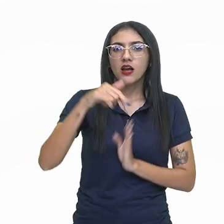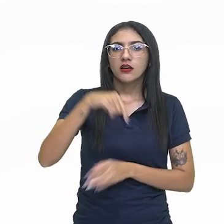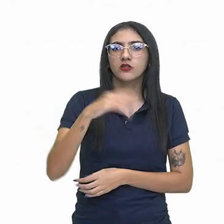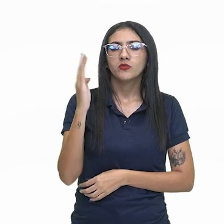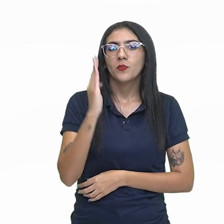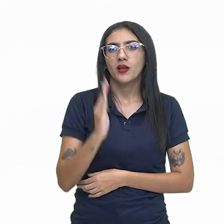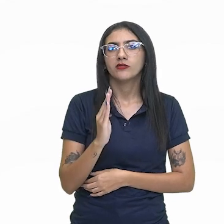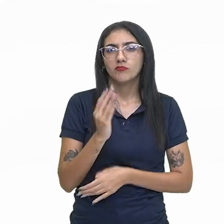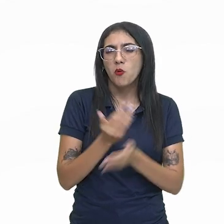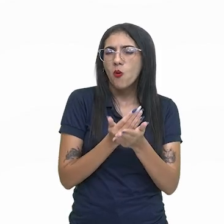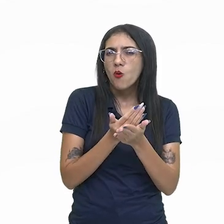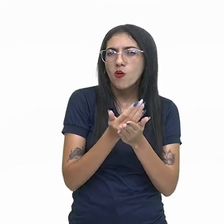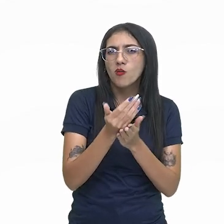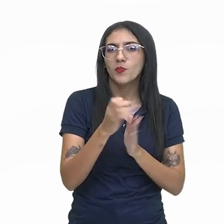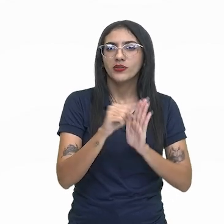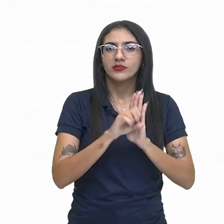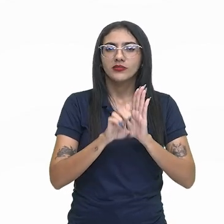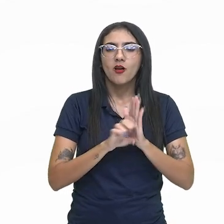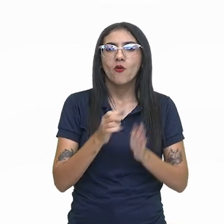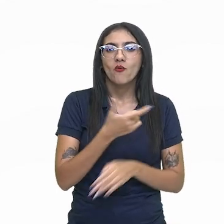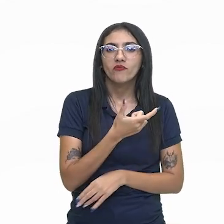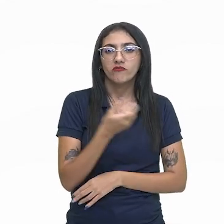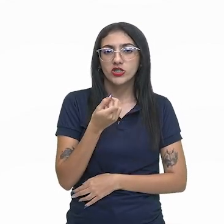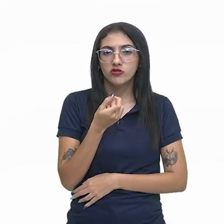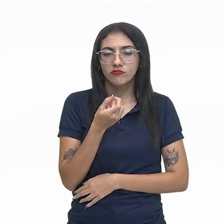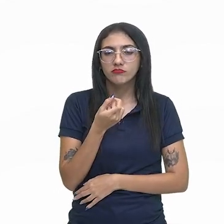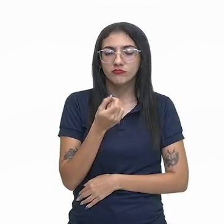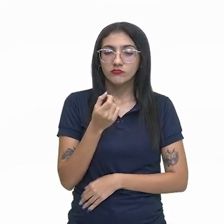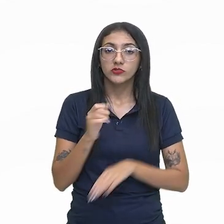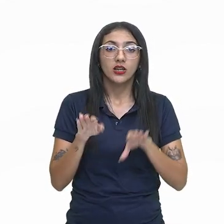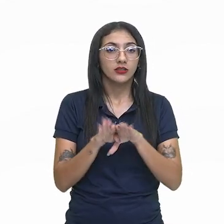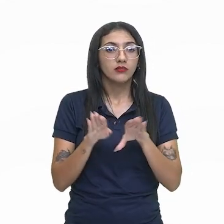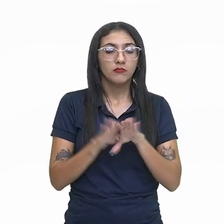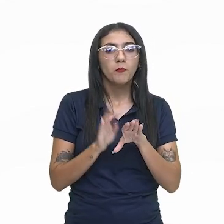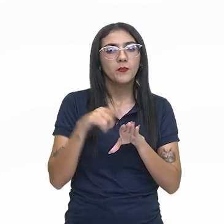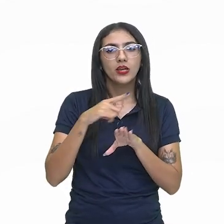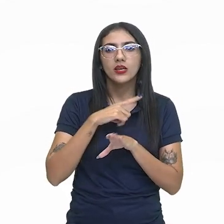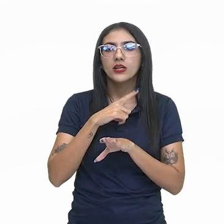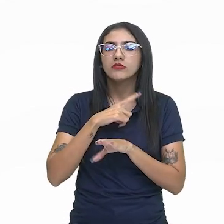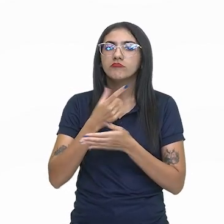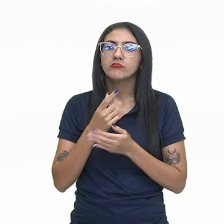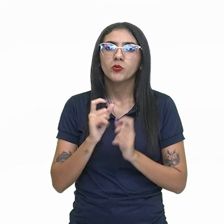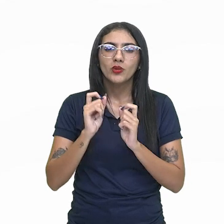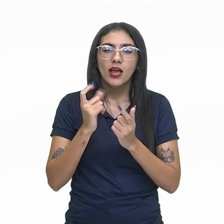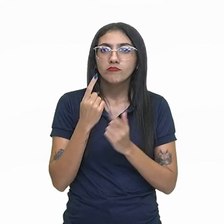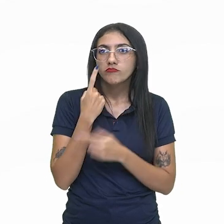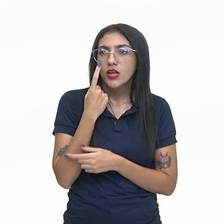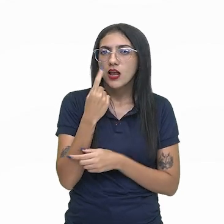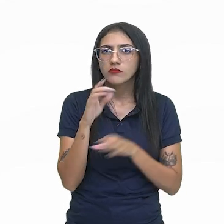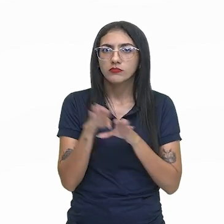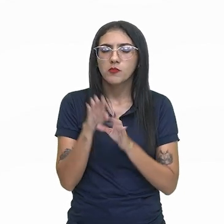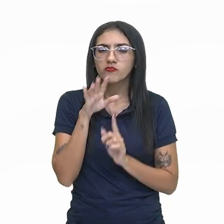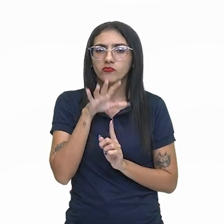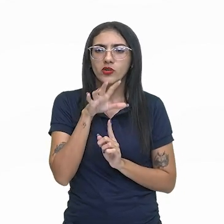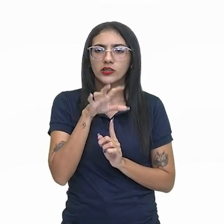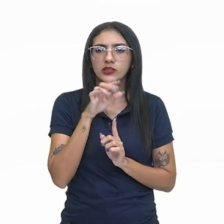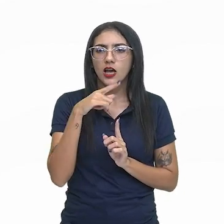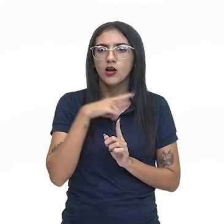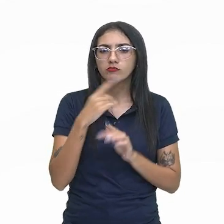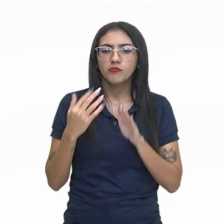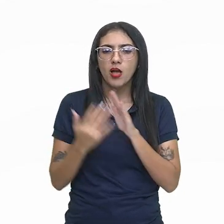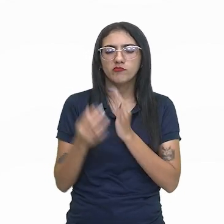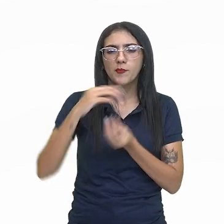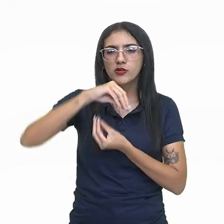no início do século XX, que também vai acabar, né, interferindo aí nesse processo